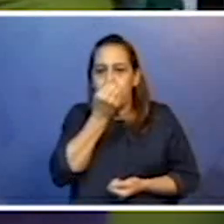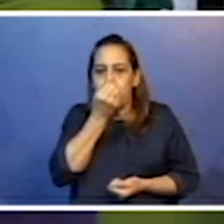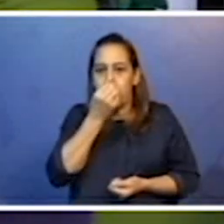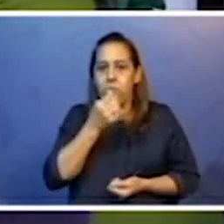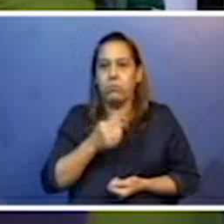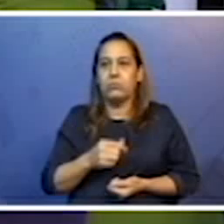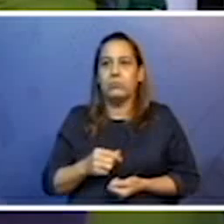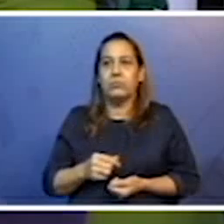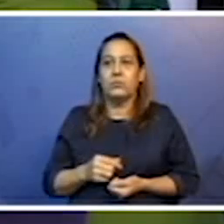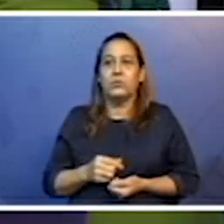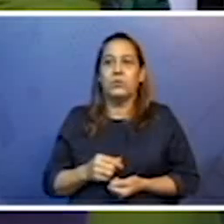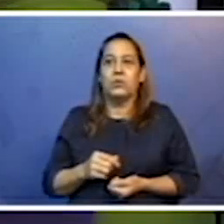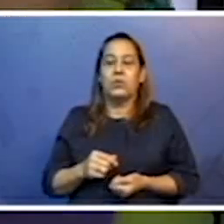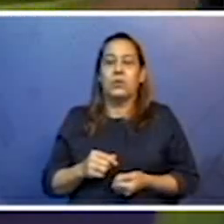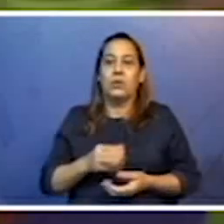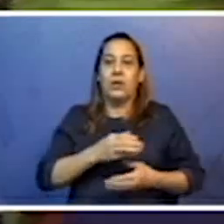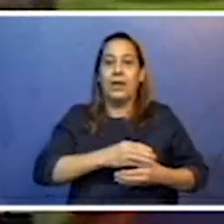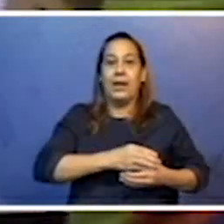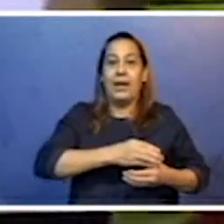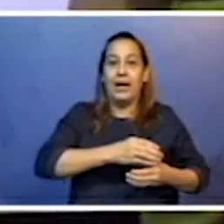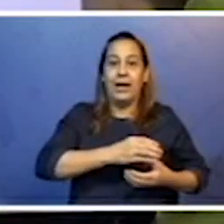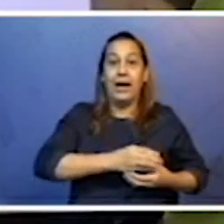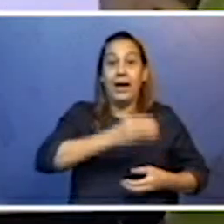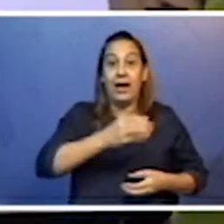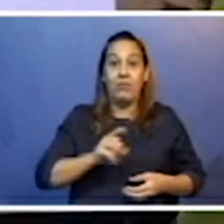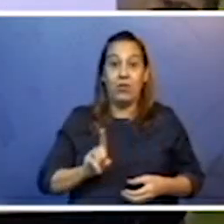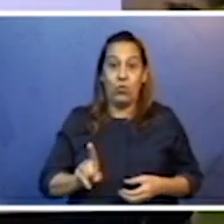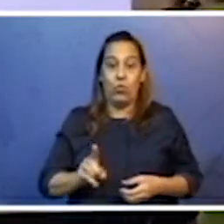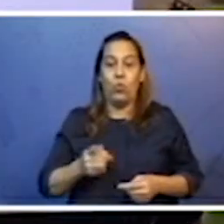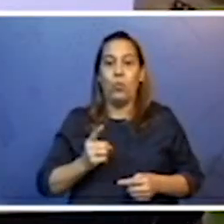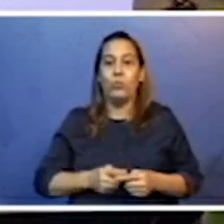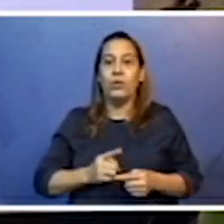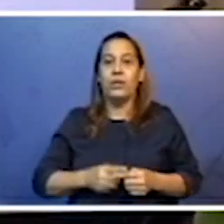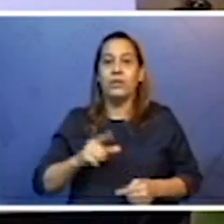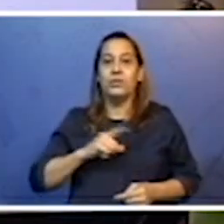O recipiente 1.